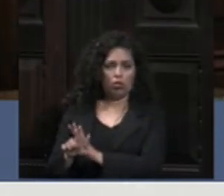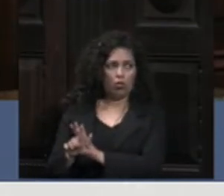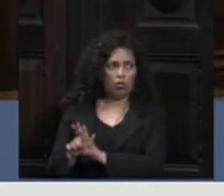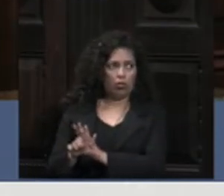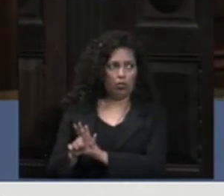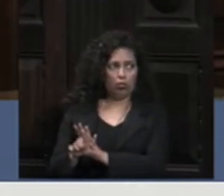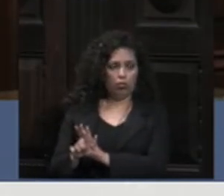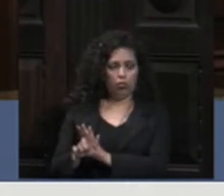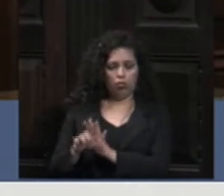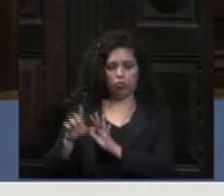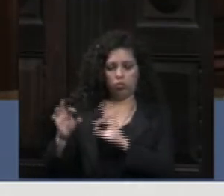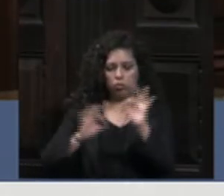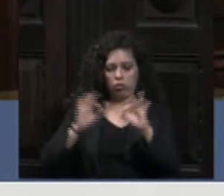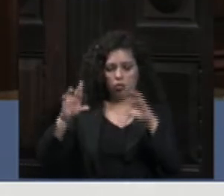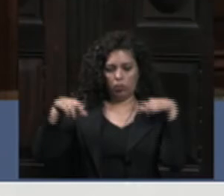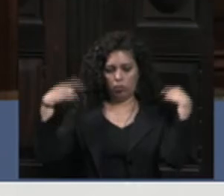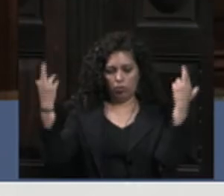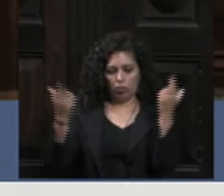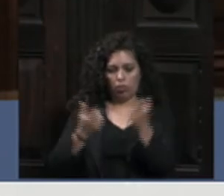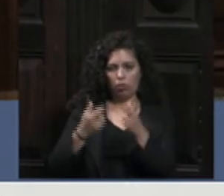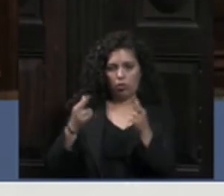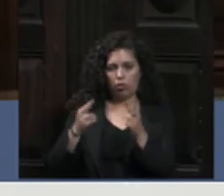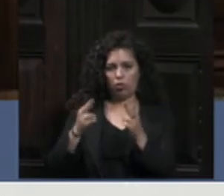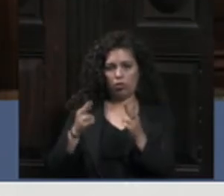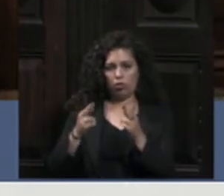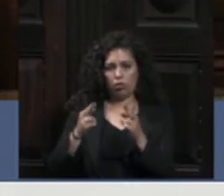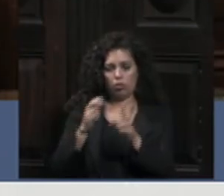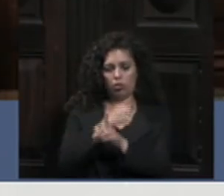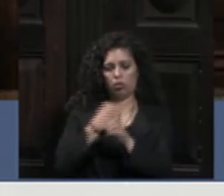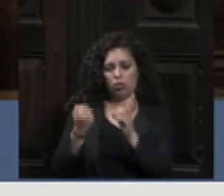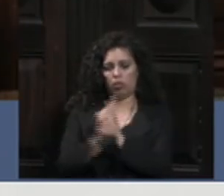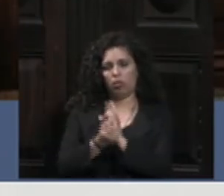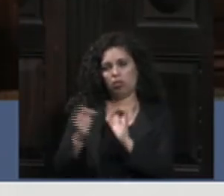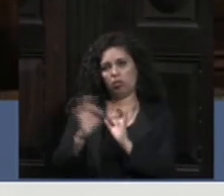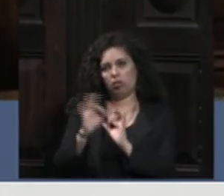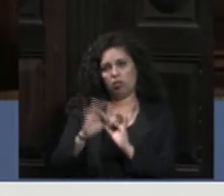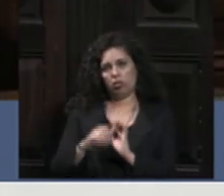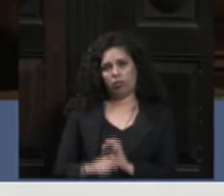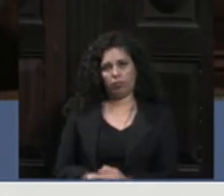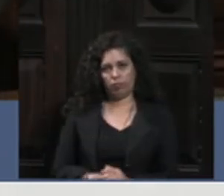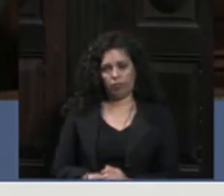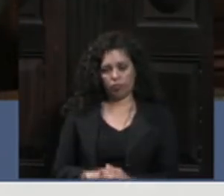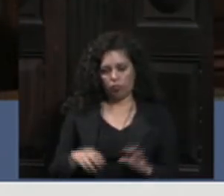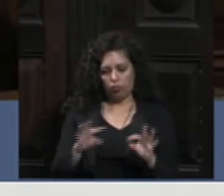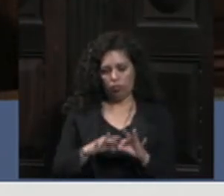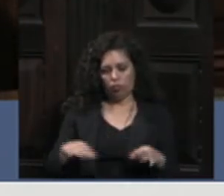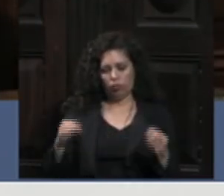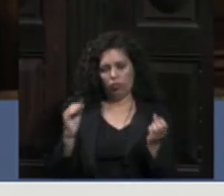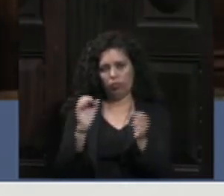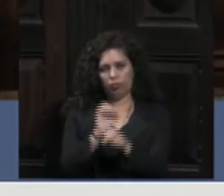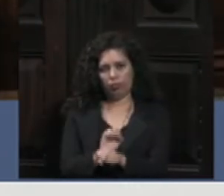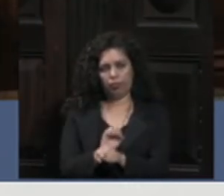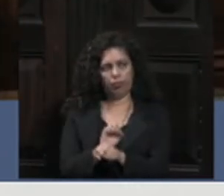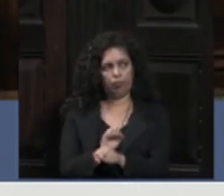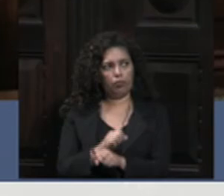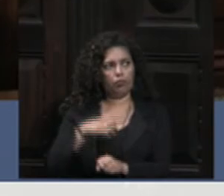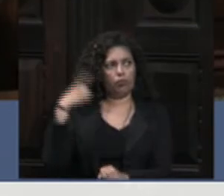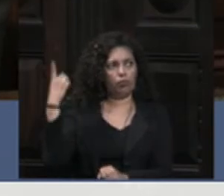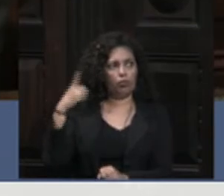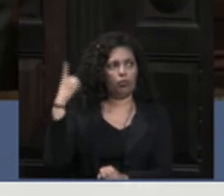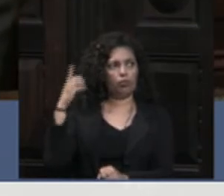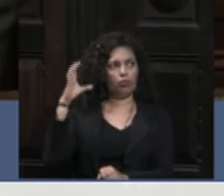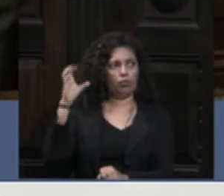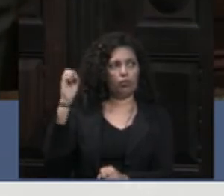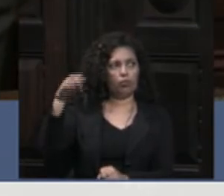de uma audiência pública na Comissão de Educação e, portanto, continua impedido de voltar para a pauta. O deputado Conte Bittencourt